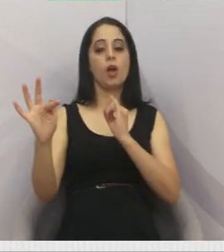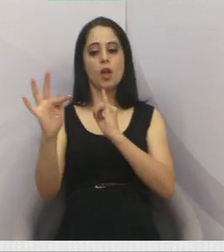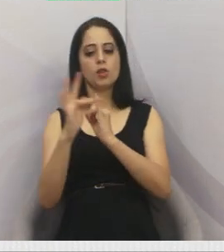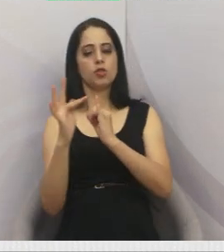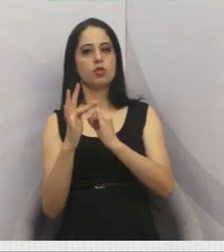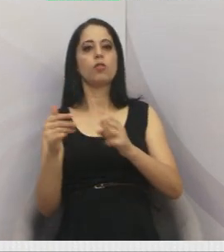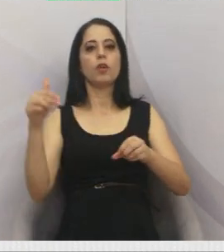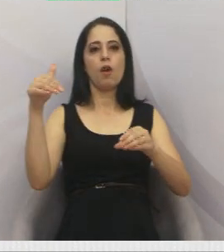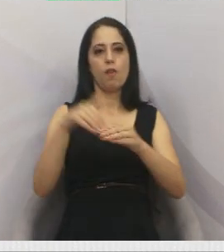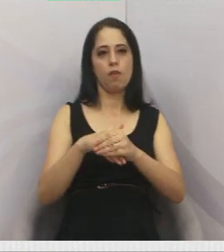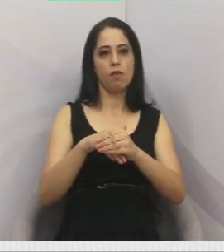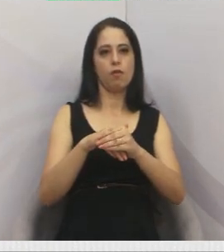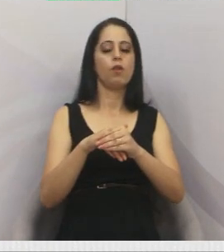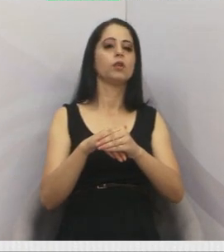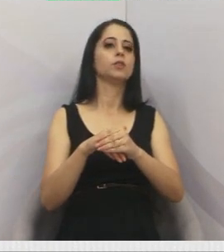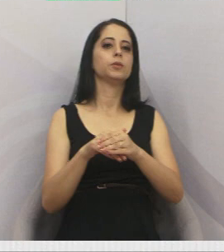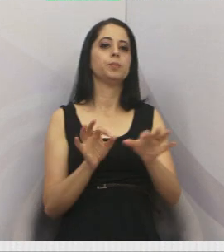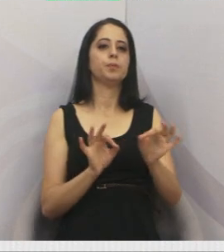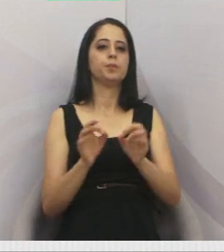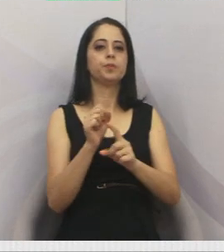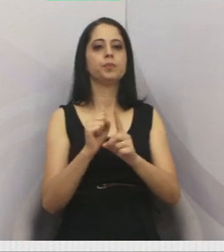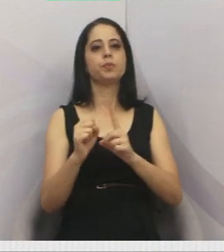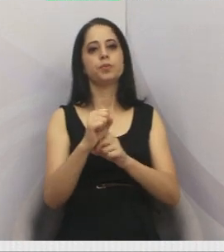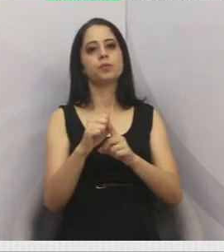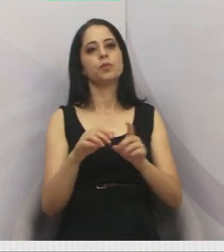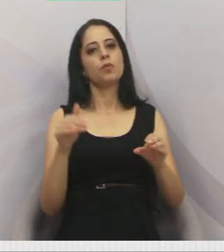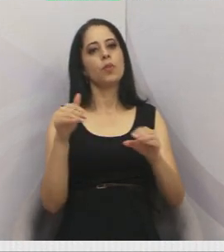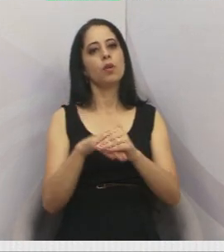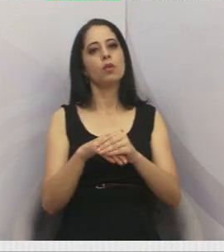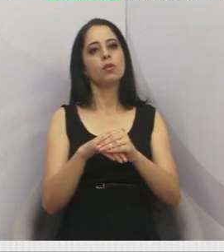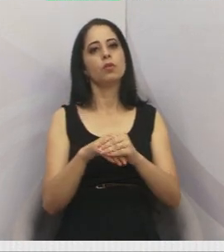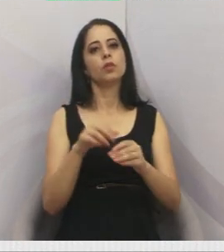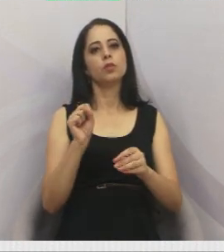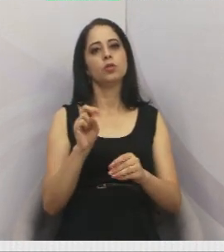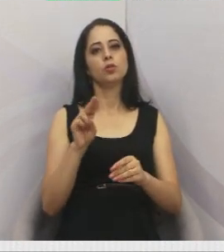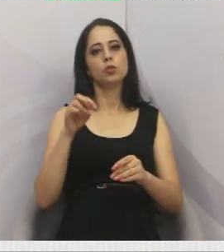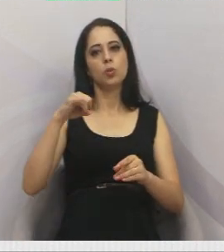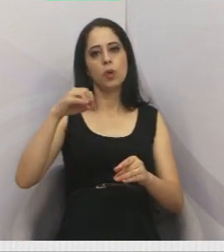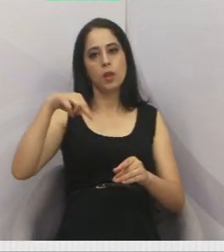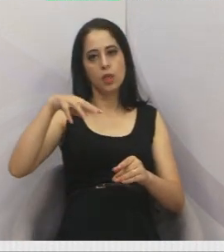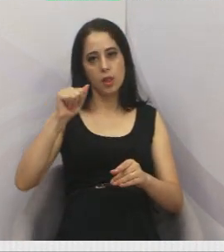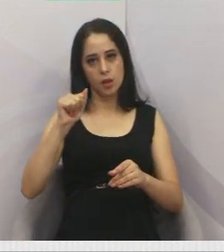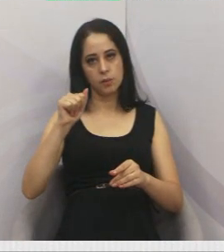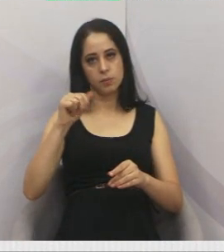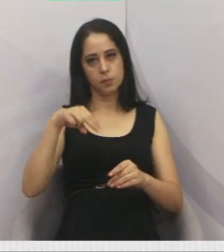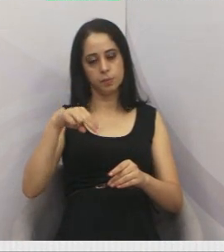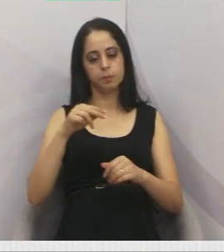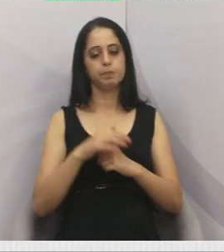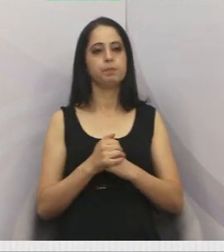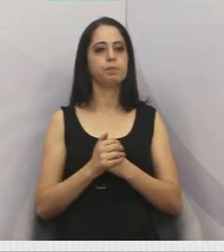Federal. Segmento Organização da Sociedade Civil, um voto para Suinam, Instituto Socioambiental.